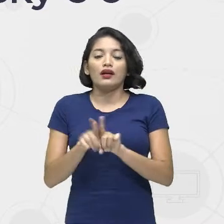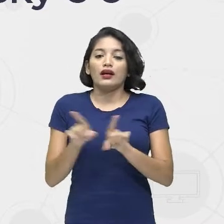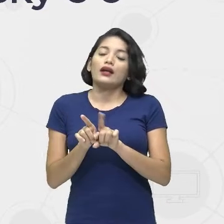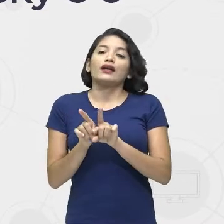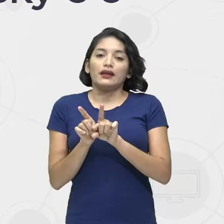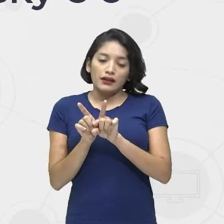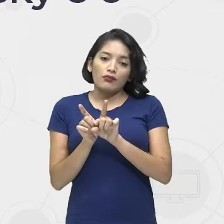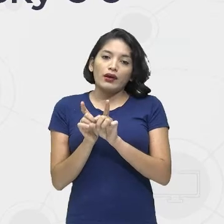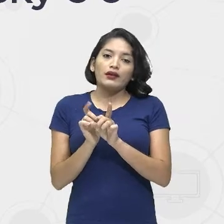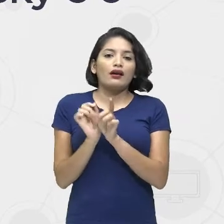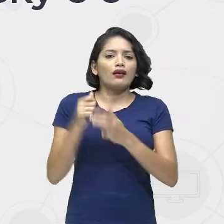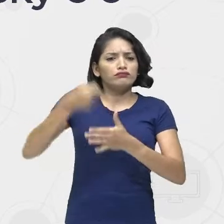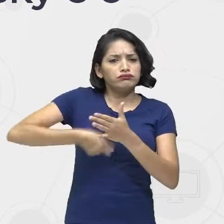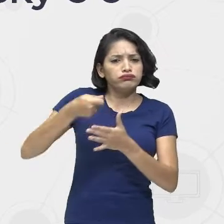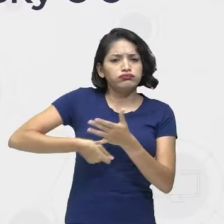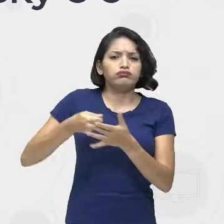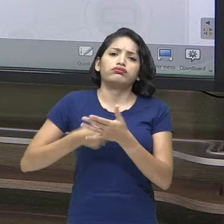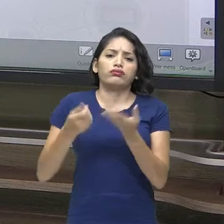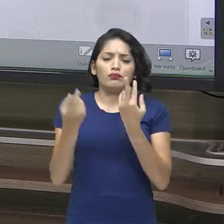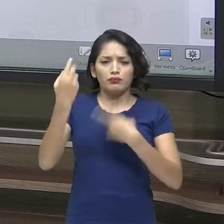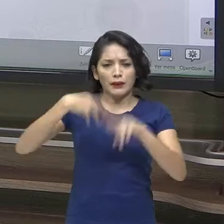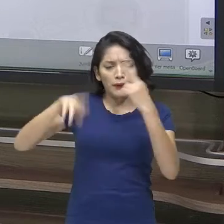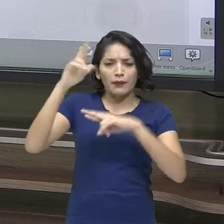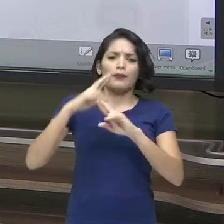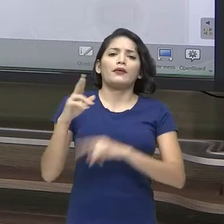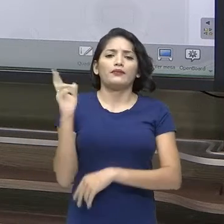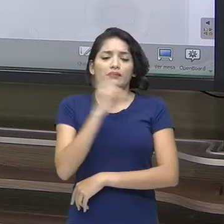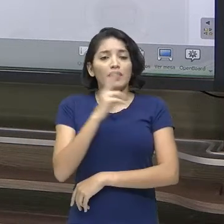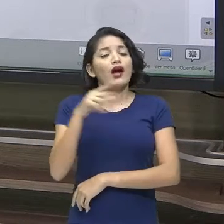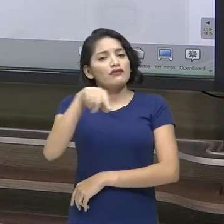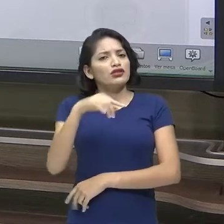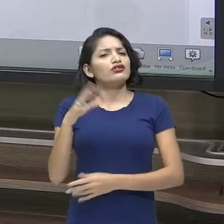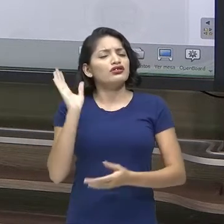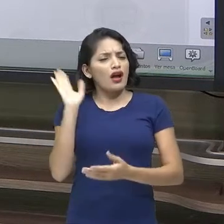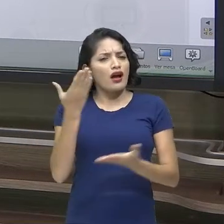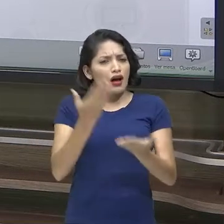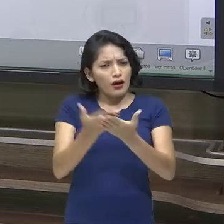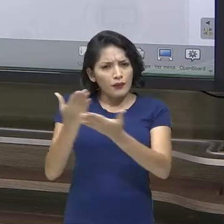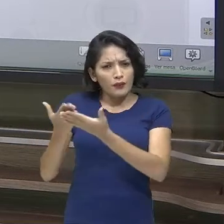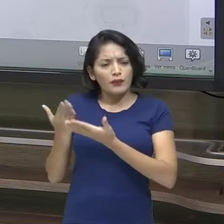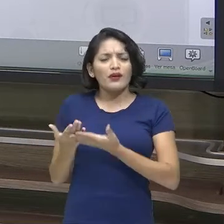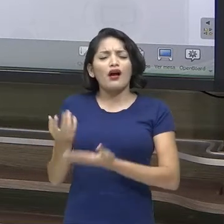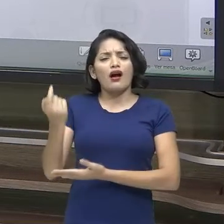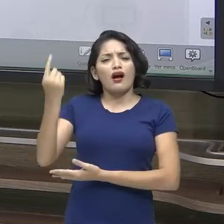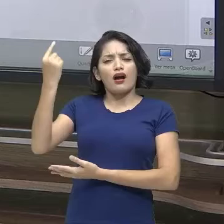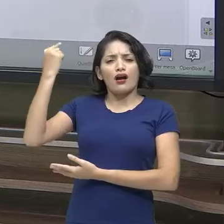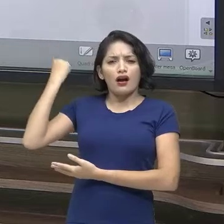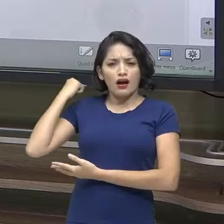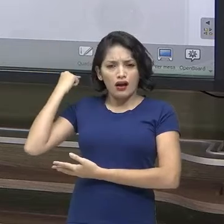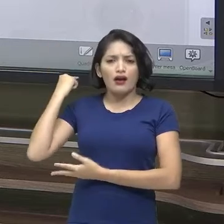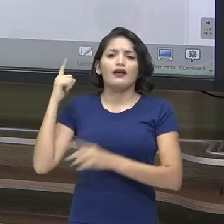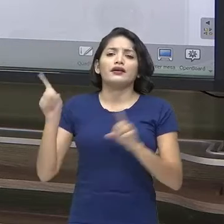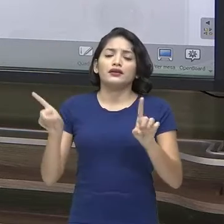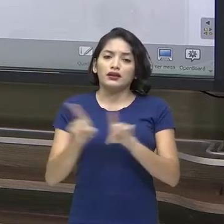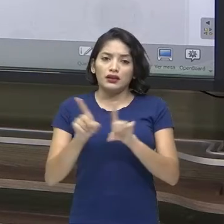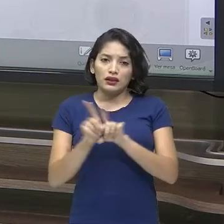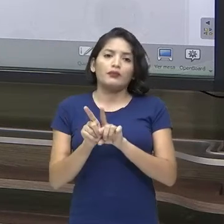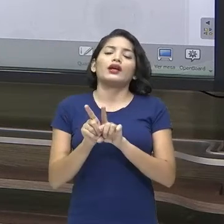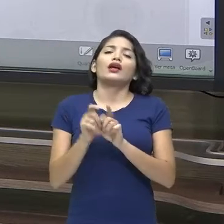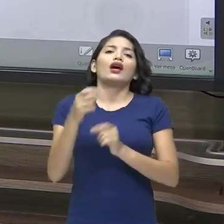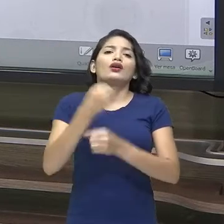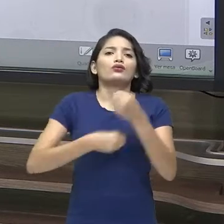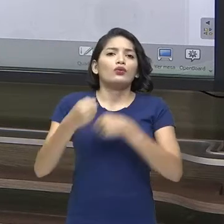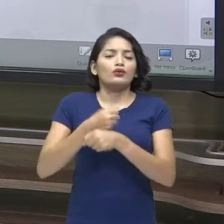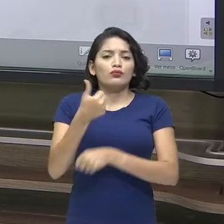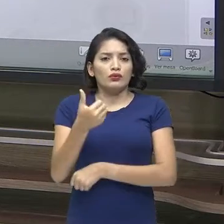Então, vocês já sabem que vocês já viram o processo revolucionário, vocês já viram lá o Domingo Sangrento em 1905, já sabem